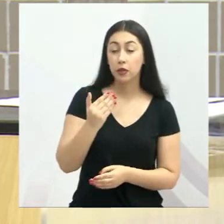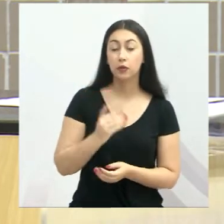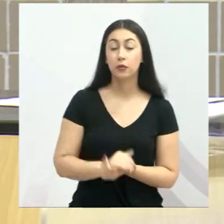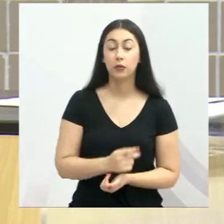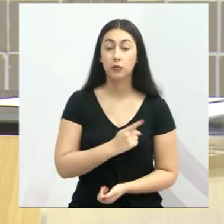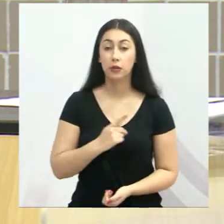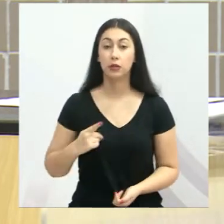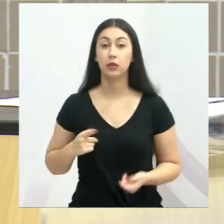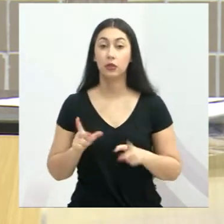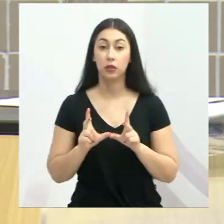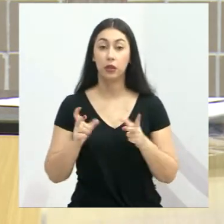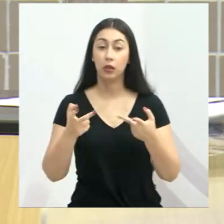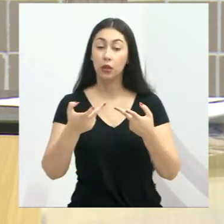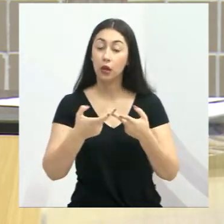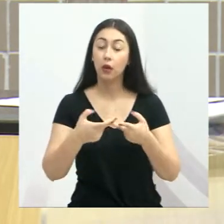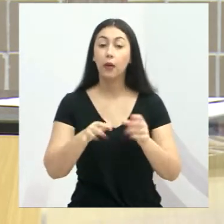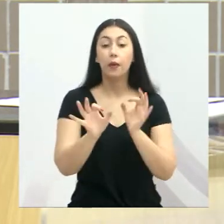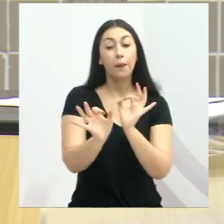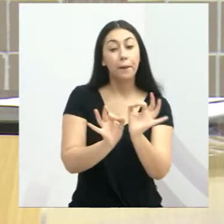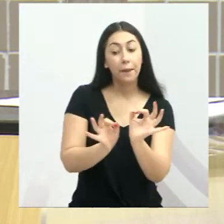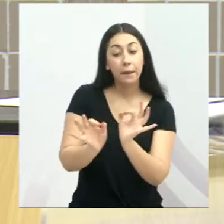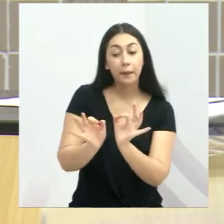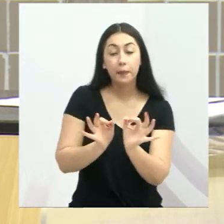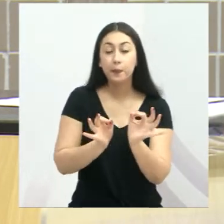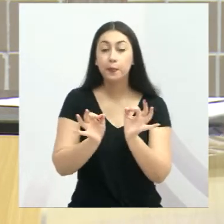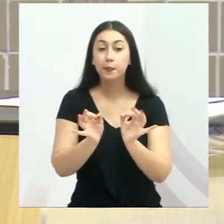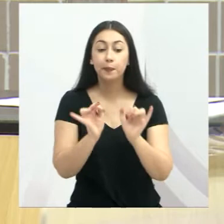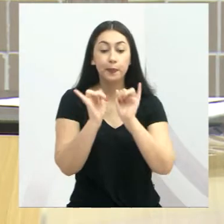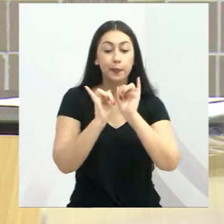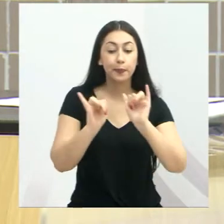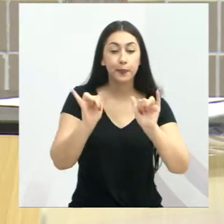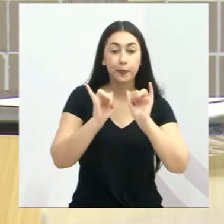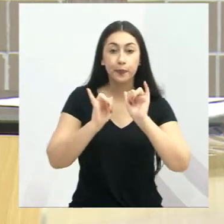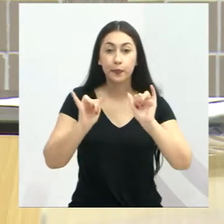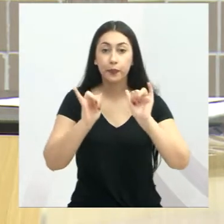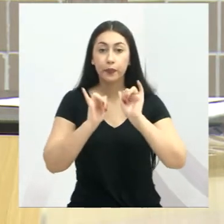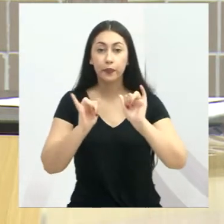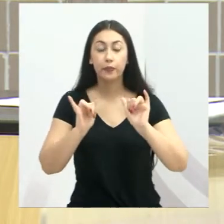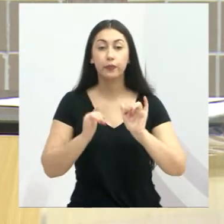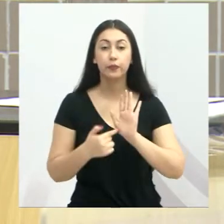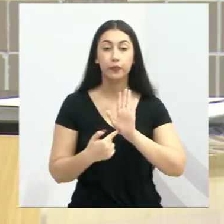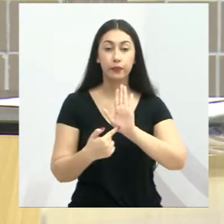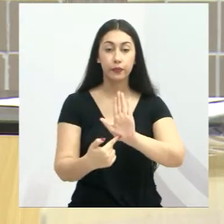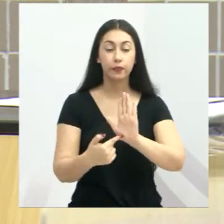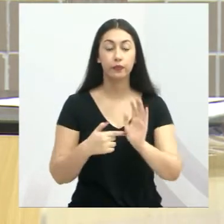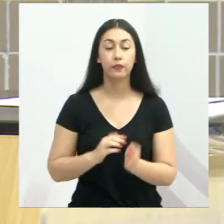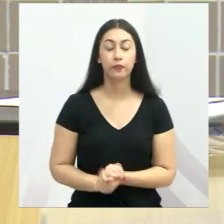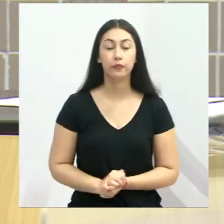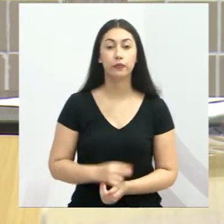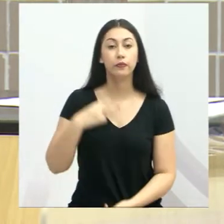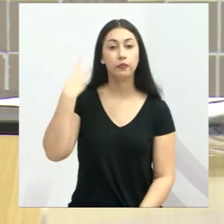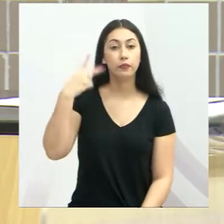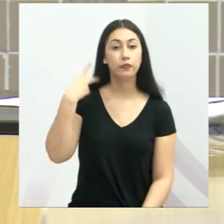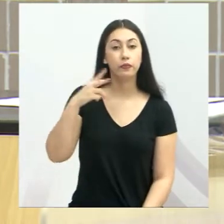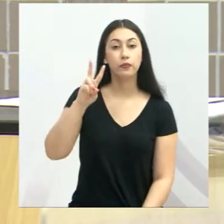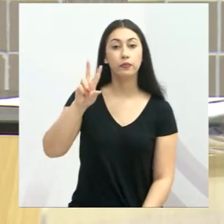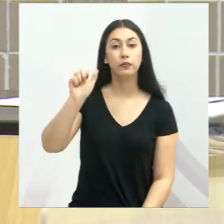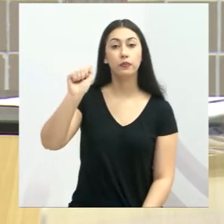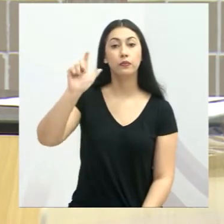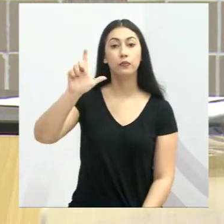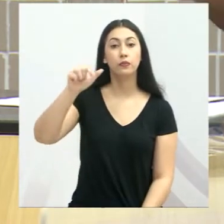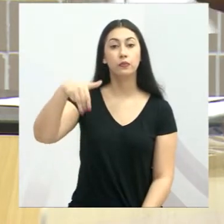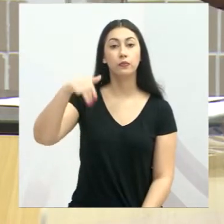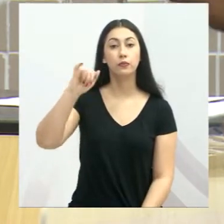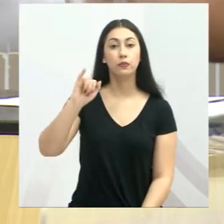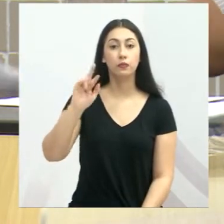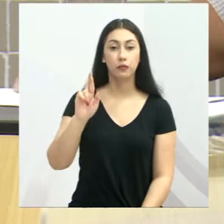Casa que sejam adotadas as providências habituais para a divulgação da presente manifestação. Vereador Valmir, do Parque Meia